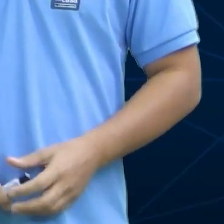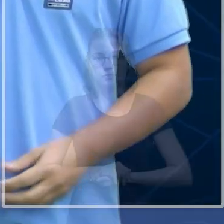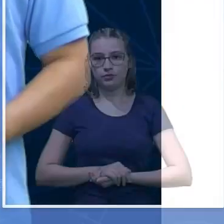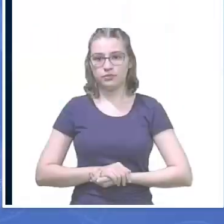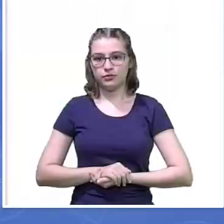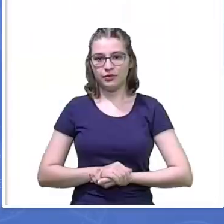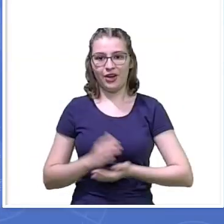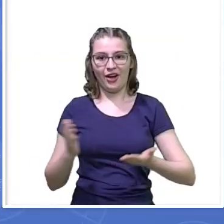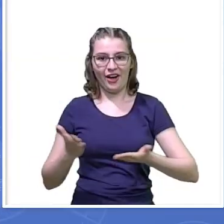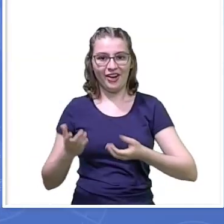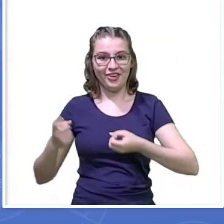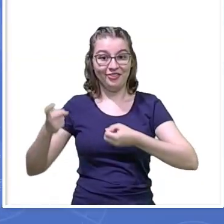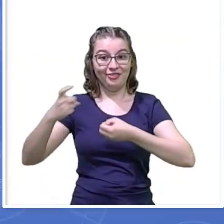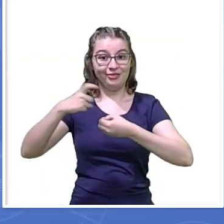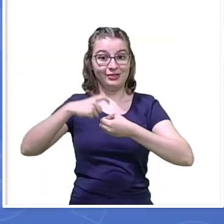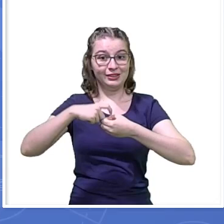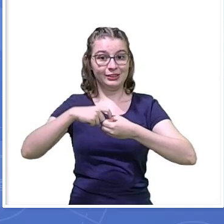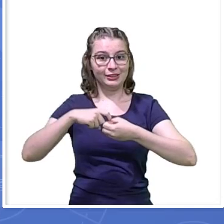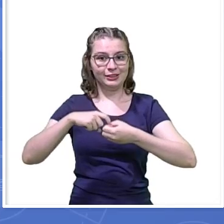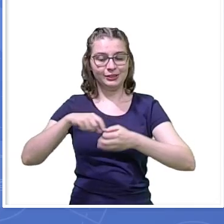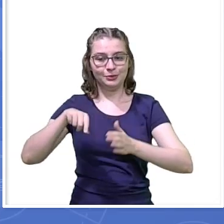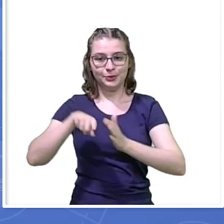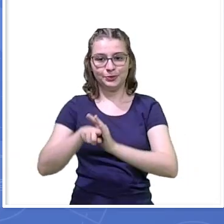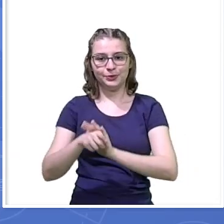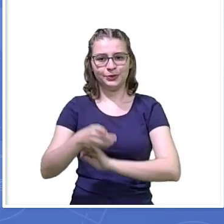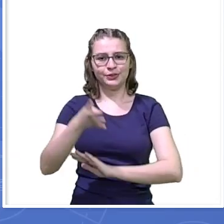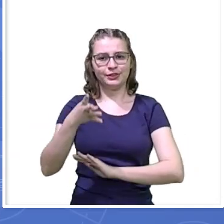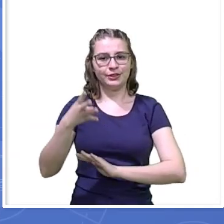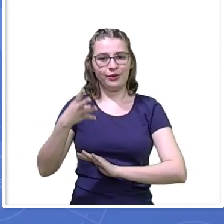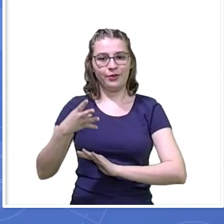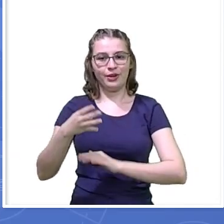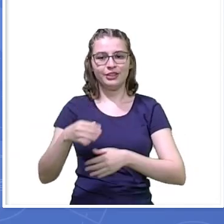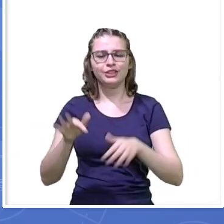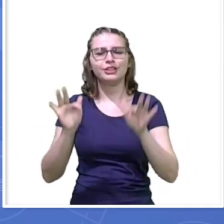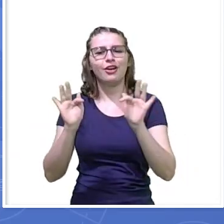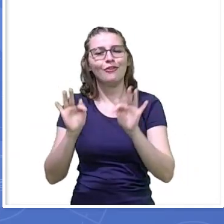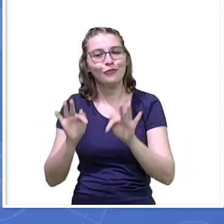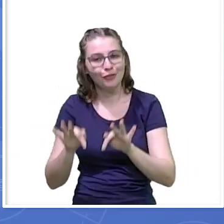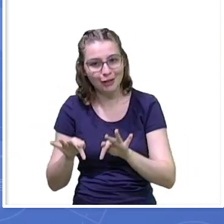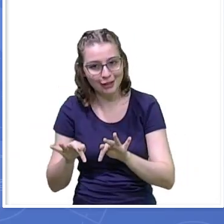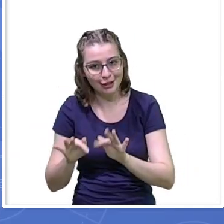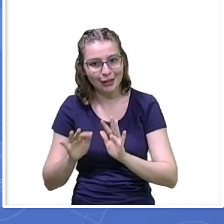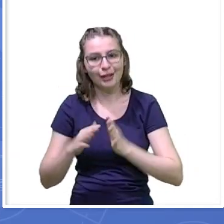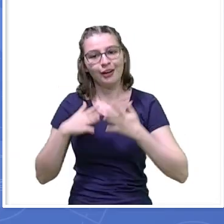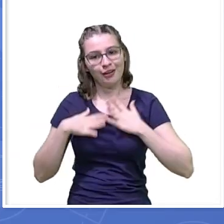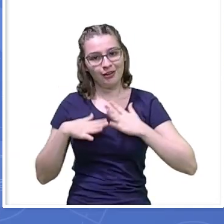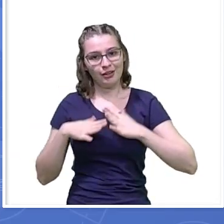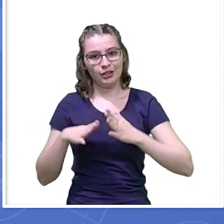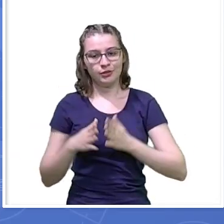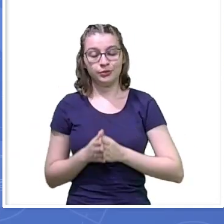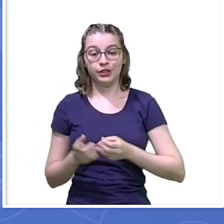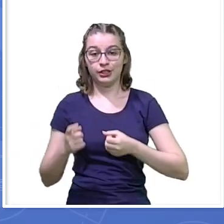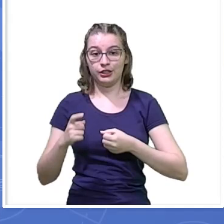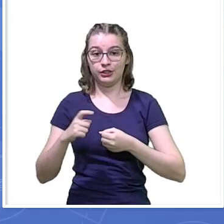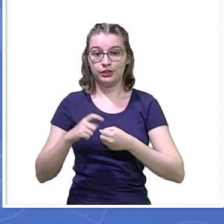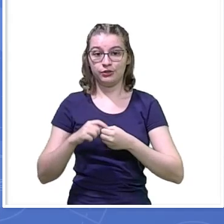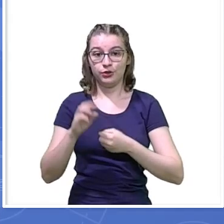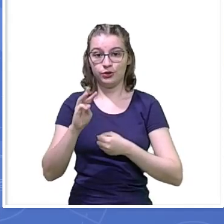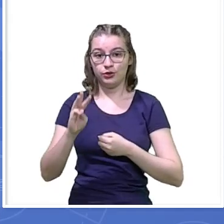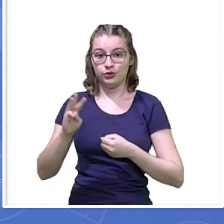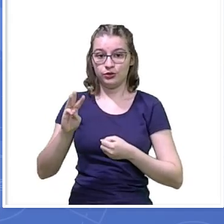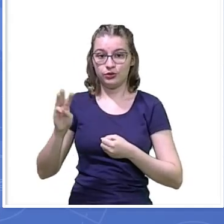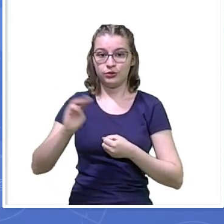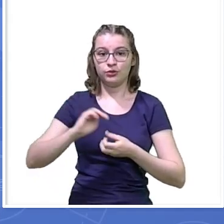Estamos de volta agora para a correção da última questão do nosso praticando de hoje, né? A gente está de volta aqui com o portal